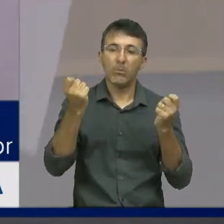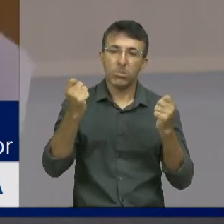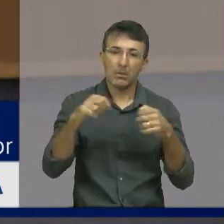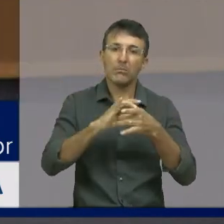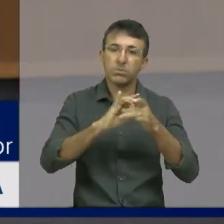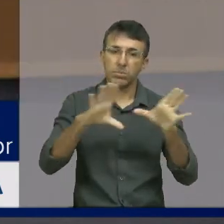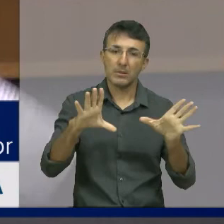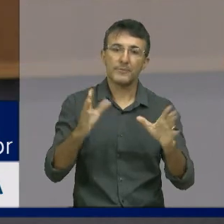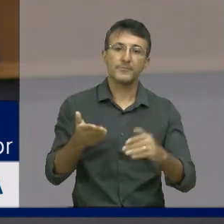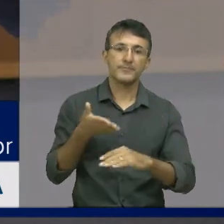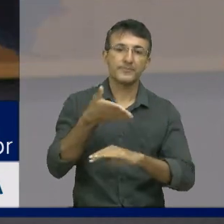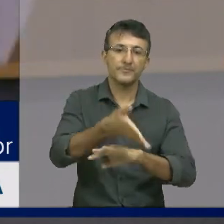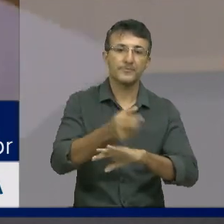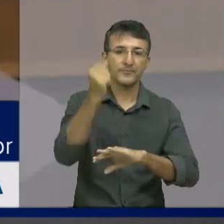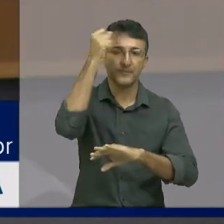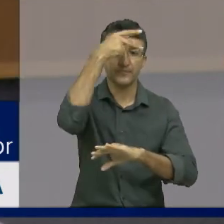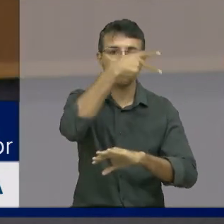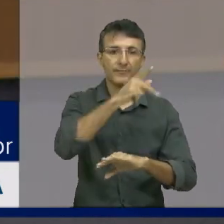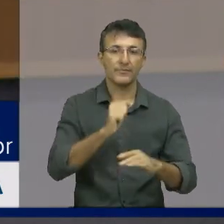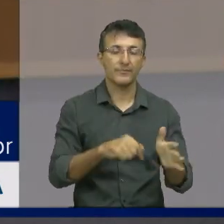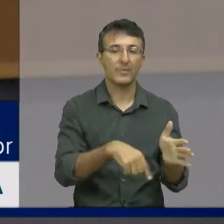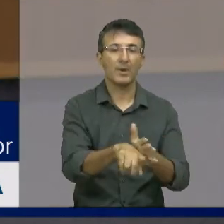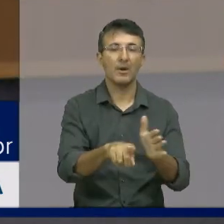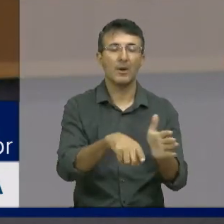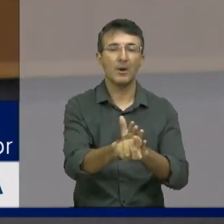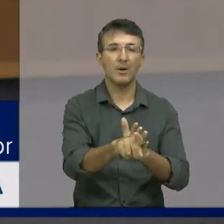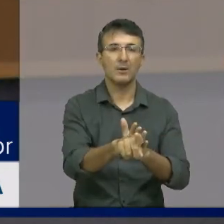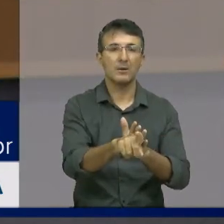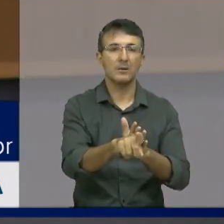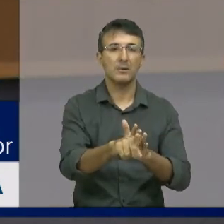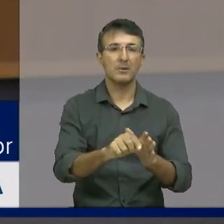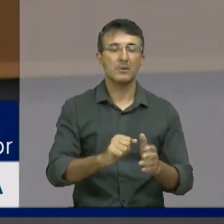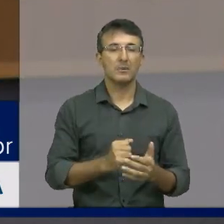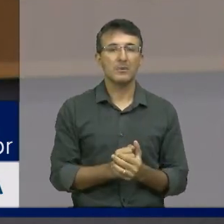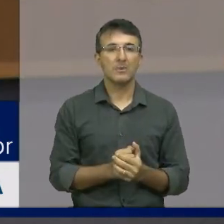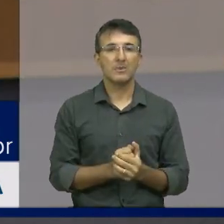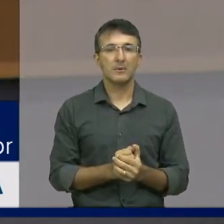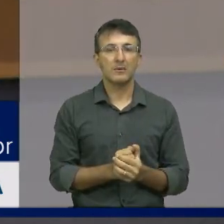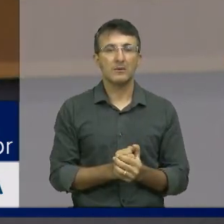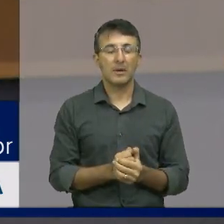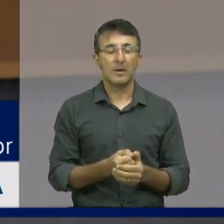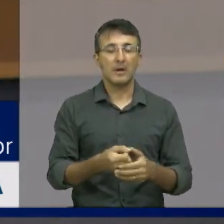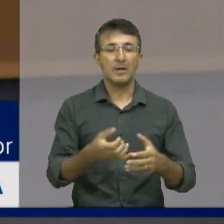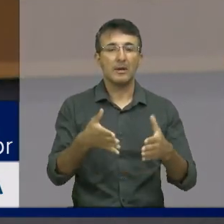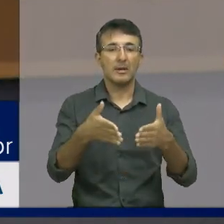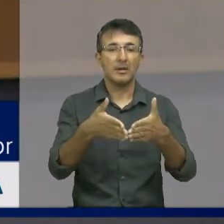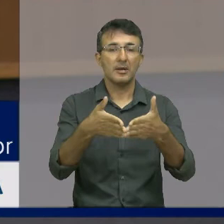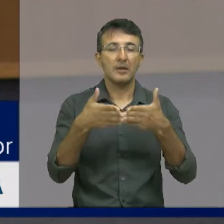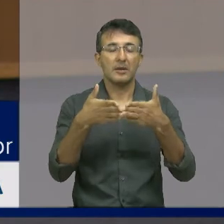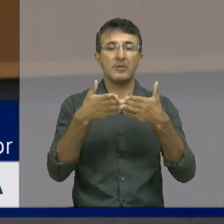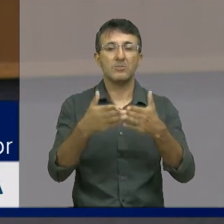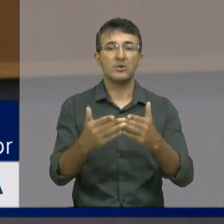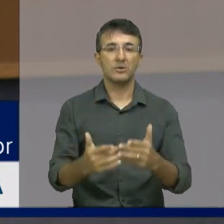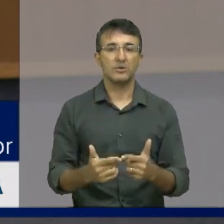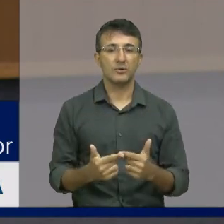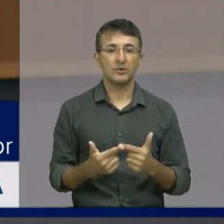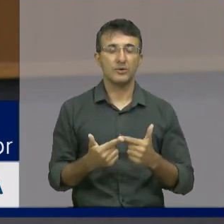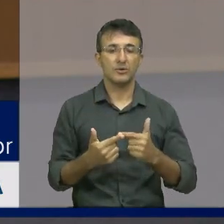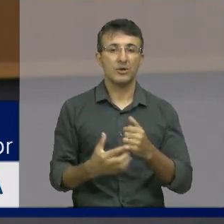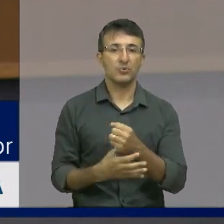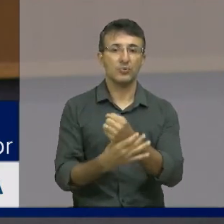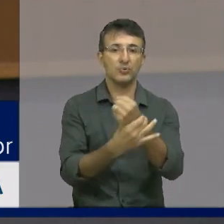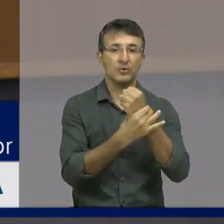tem servidor da prefeitura, servidor da sociedade civil, fazer a sua defesa e o argumento importante. Então, fica